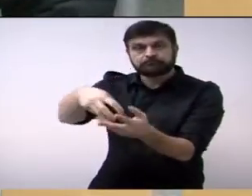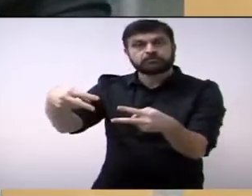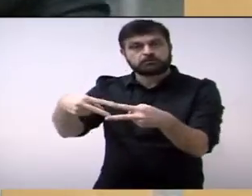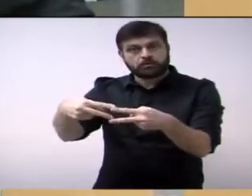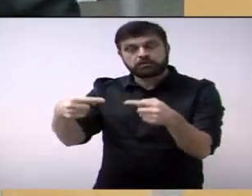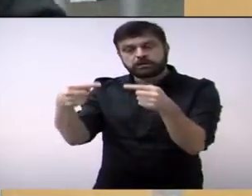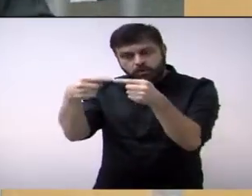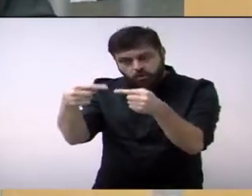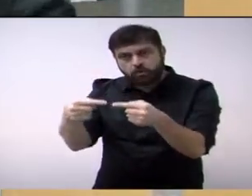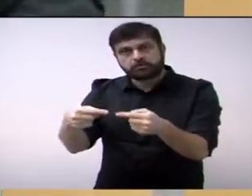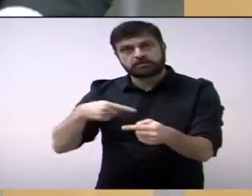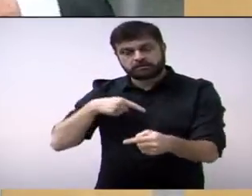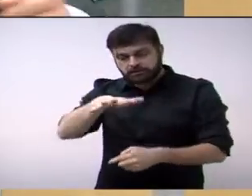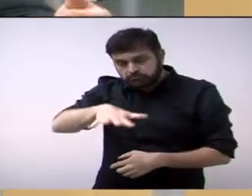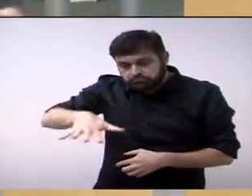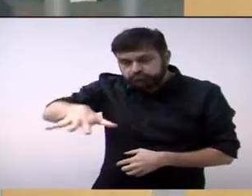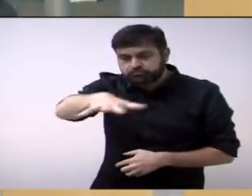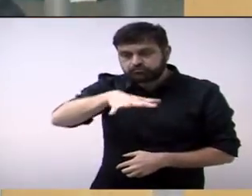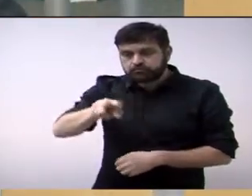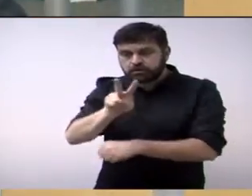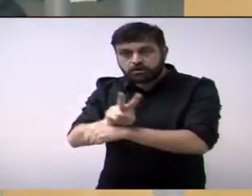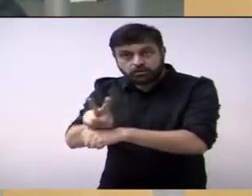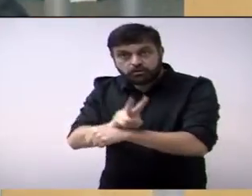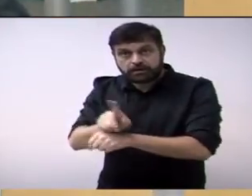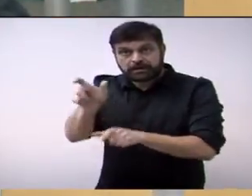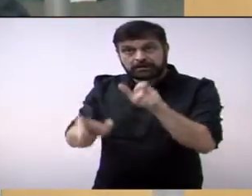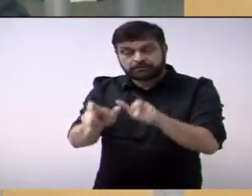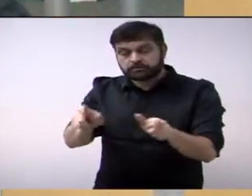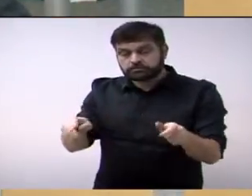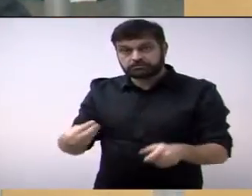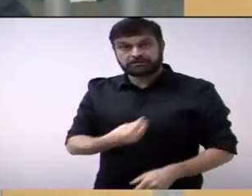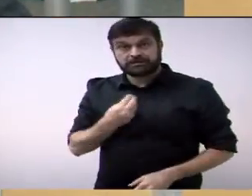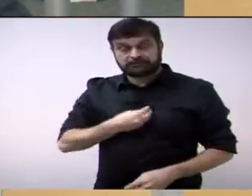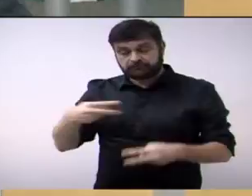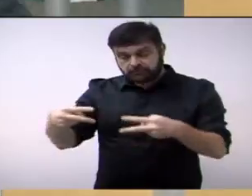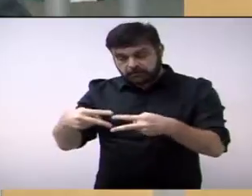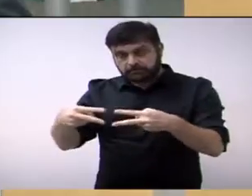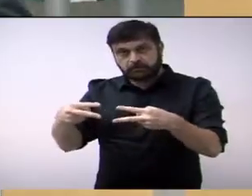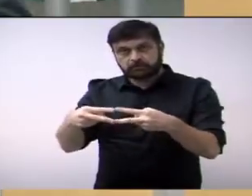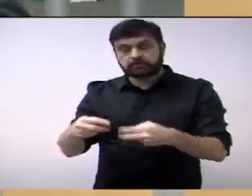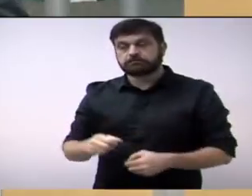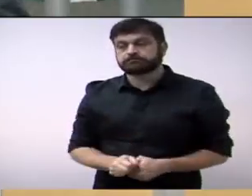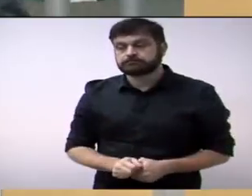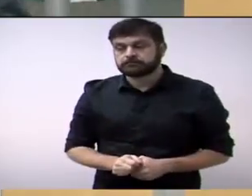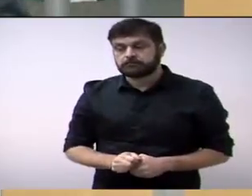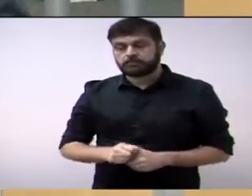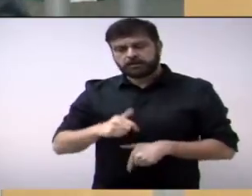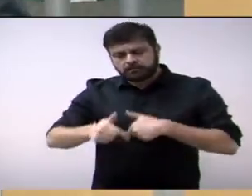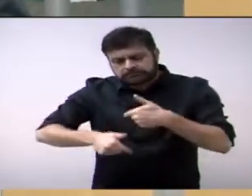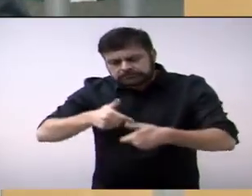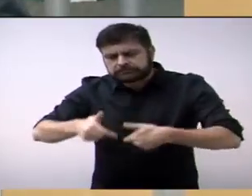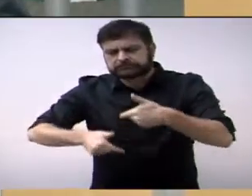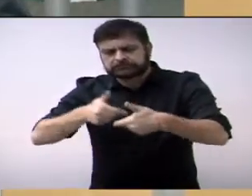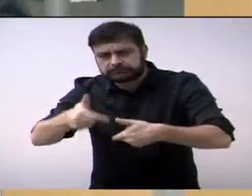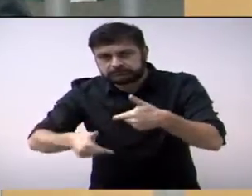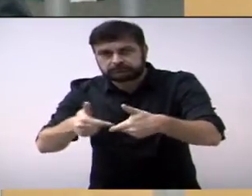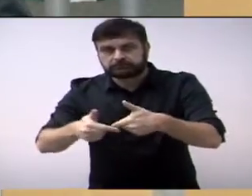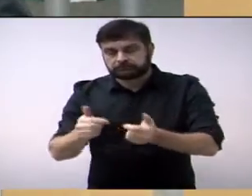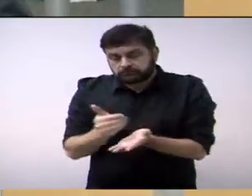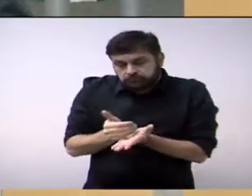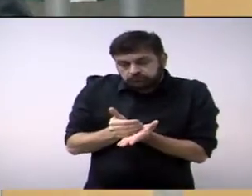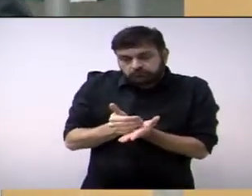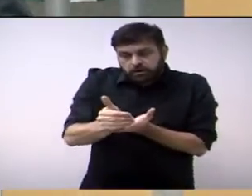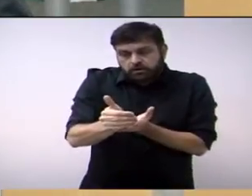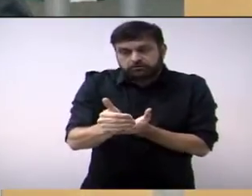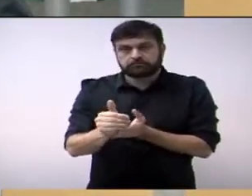na nossa região para atender os nossos munícipes e também os munícipes da região. Então, o trabalho que se começa é um trabalho formiguinha, onde